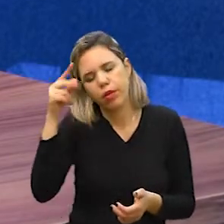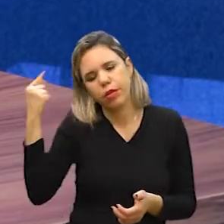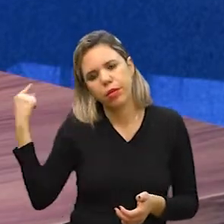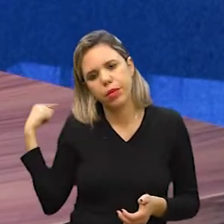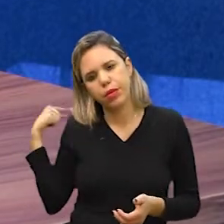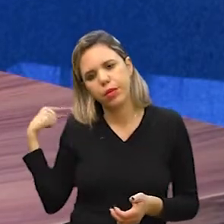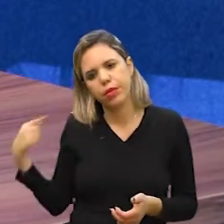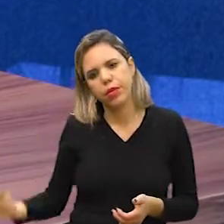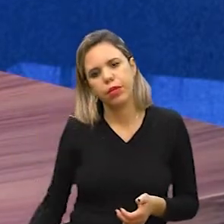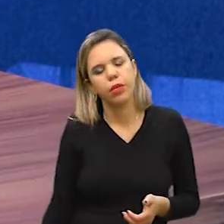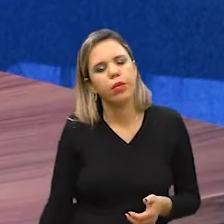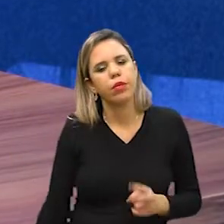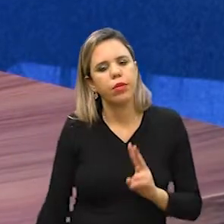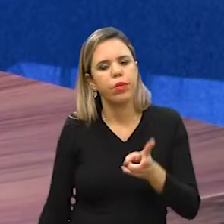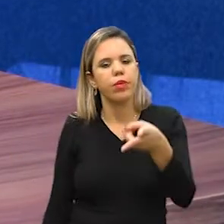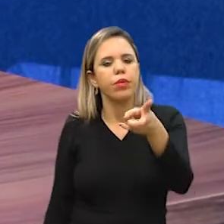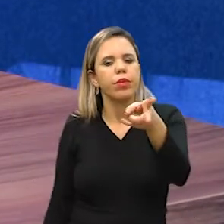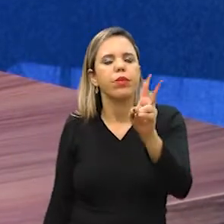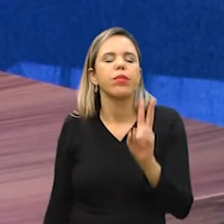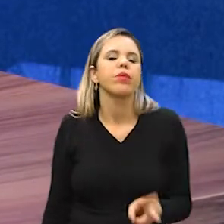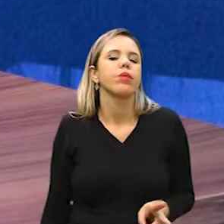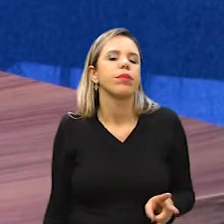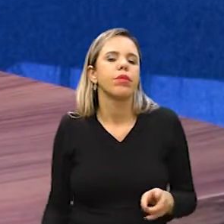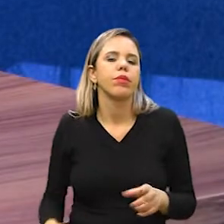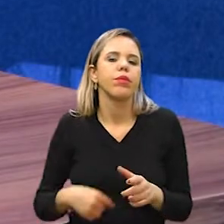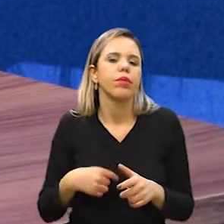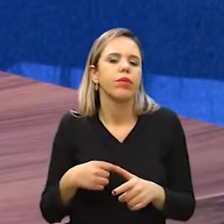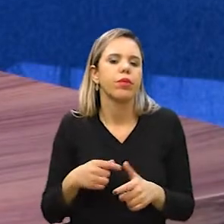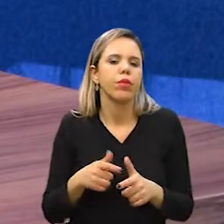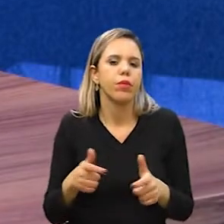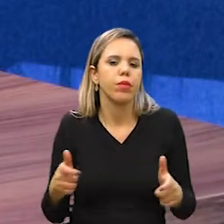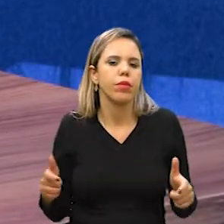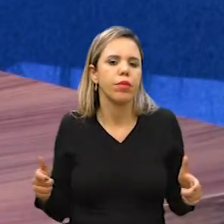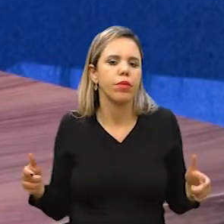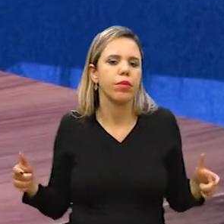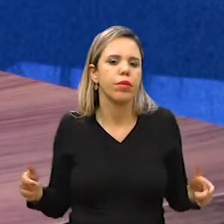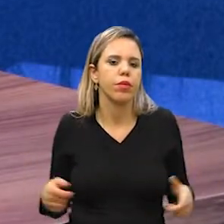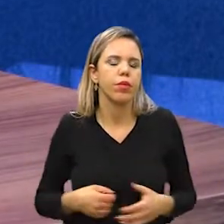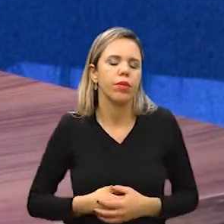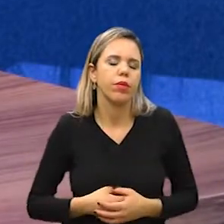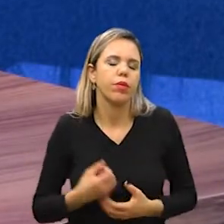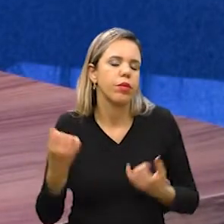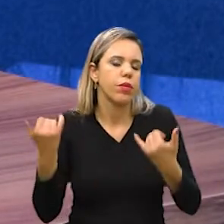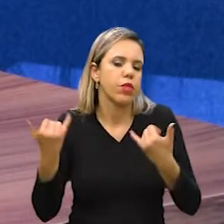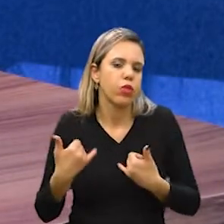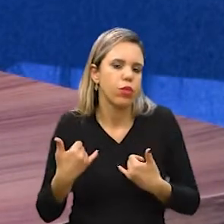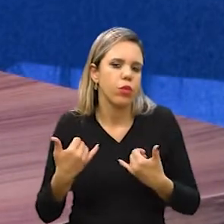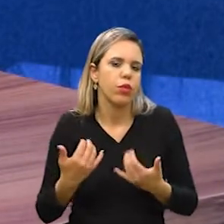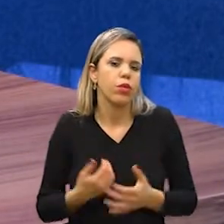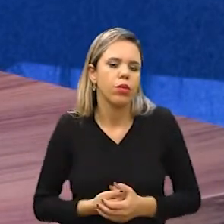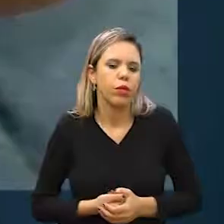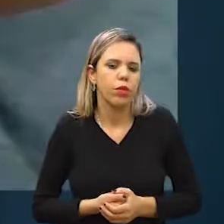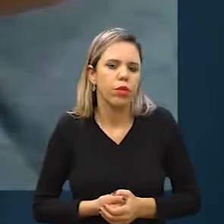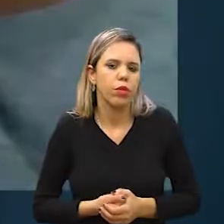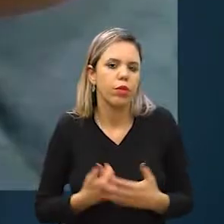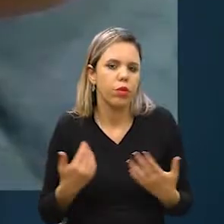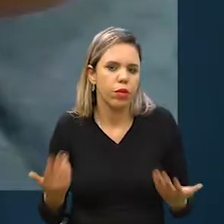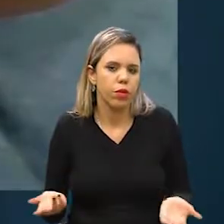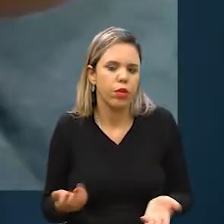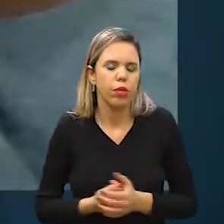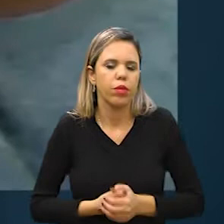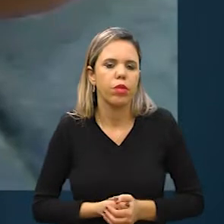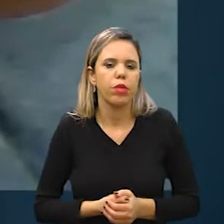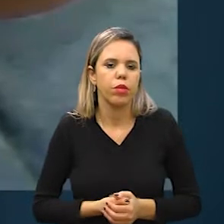essa história continuou e ela foi sendo ampliada. Me conta, Sidney.